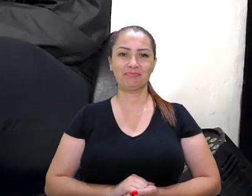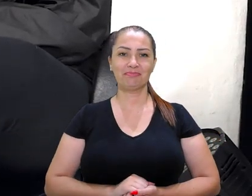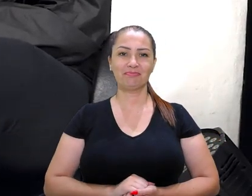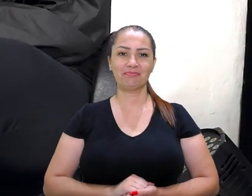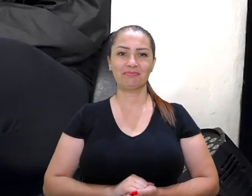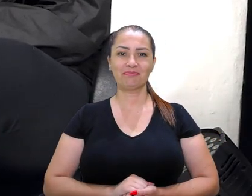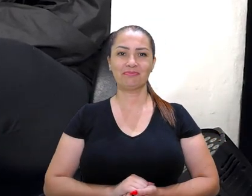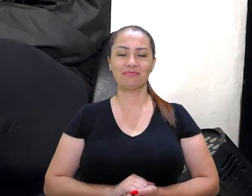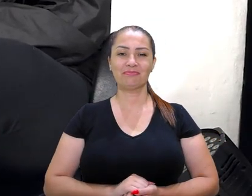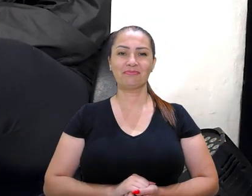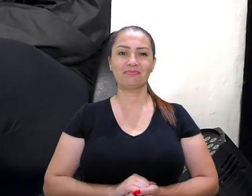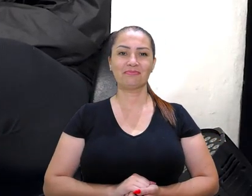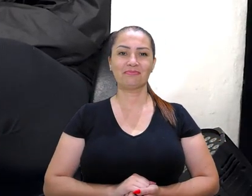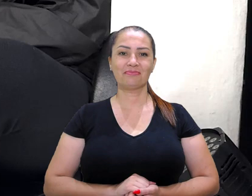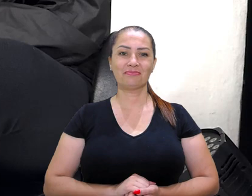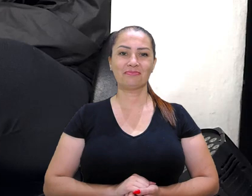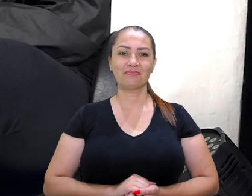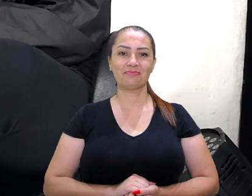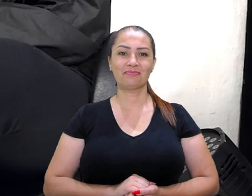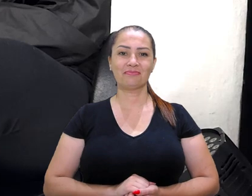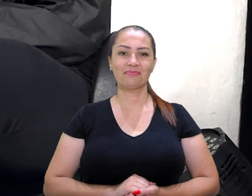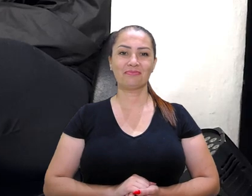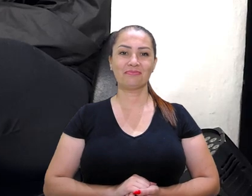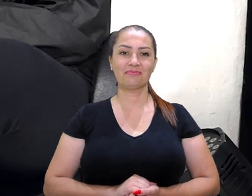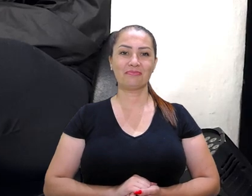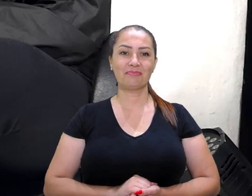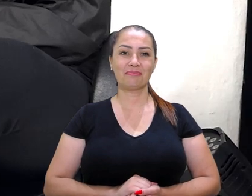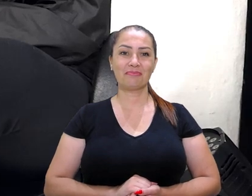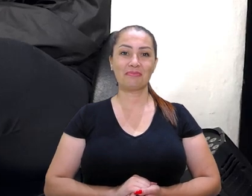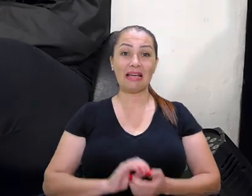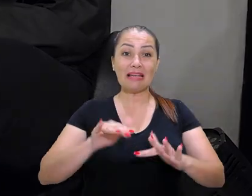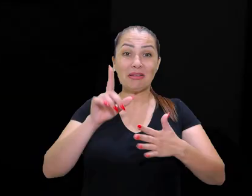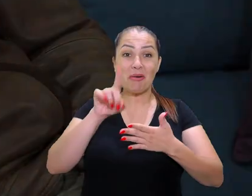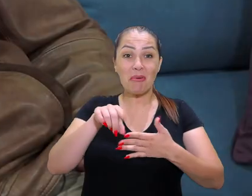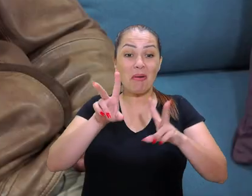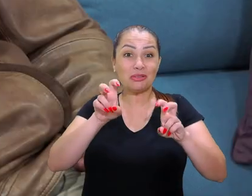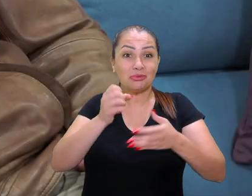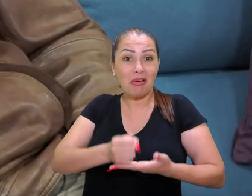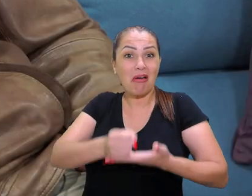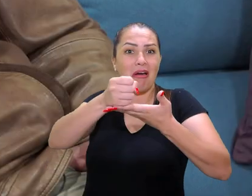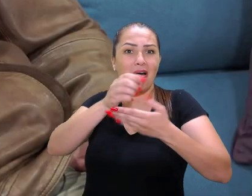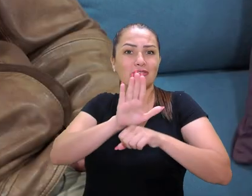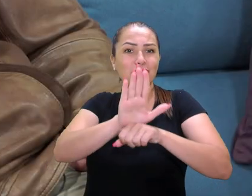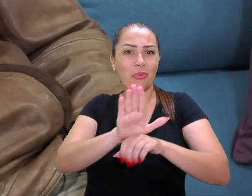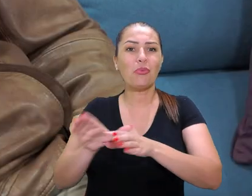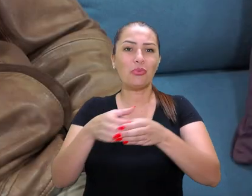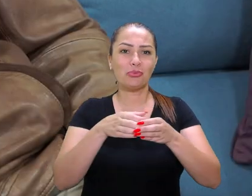E isso foi uma coisa que impulsionou o grupo naquela época, né? E nós tínhamos toda